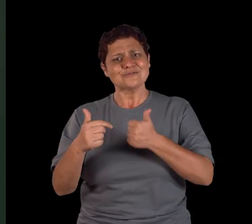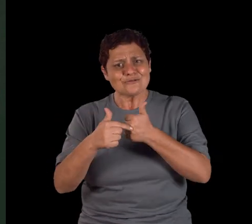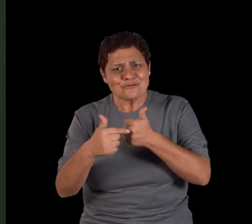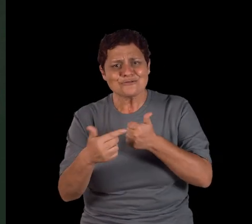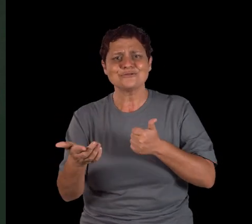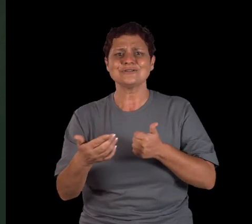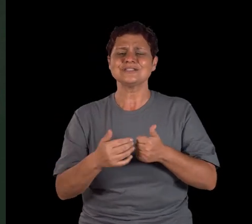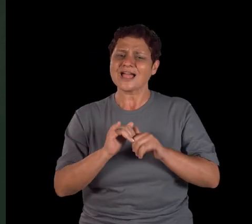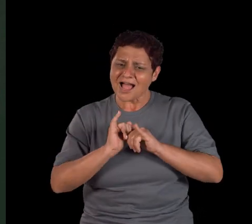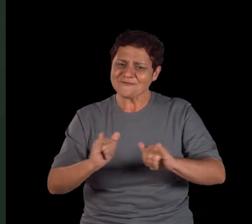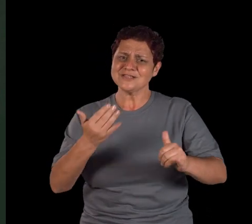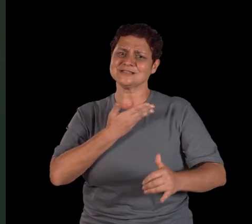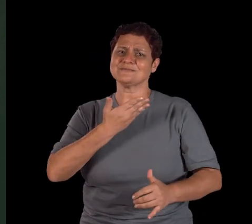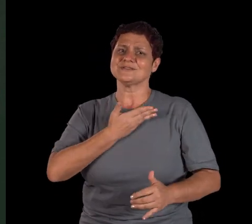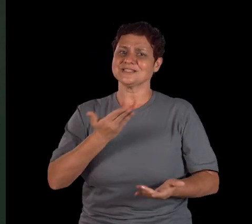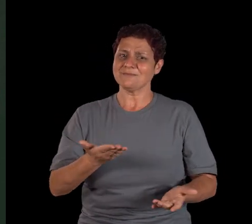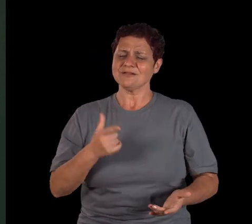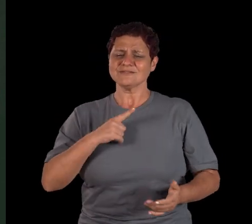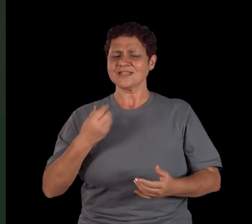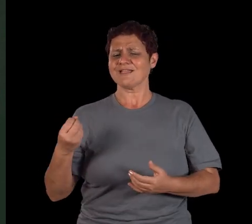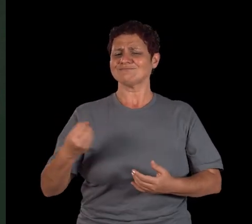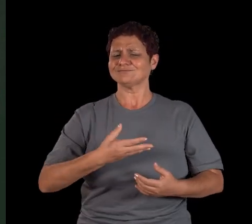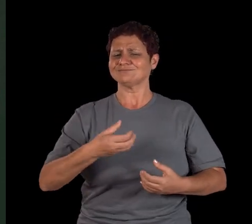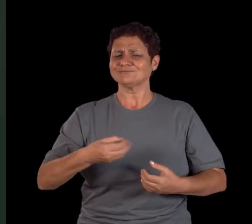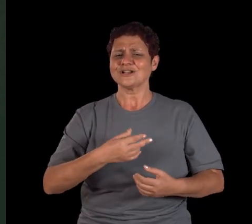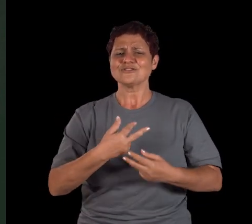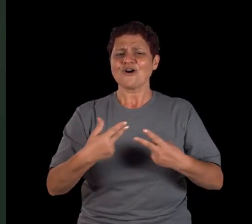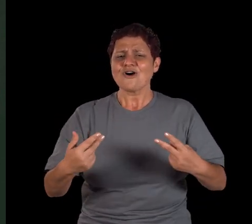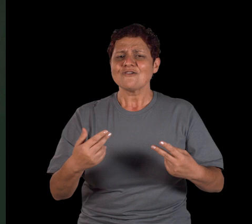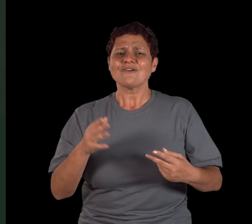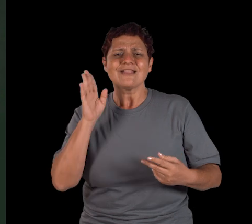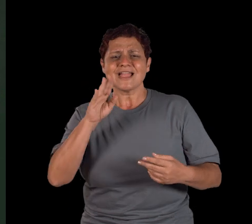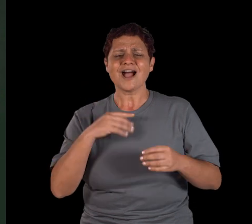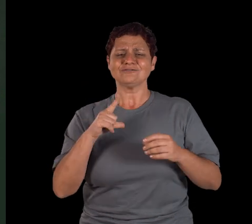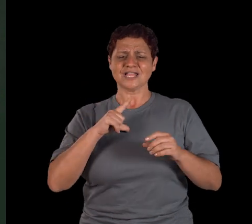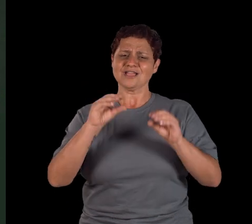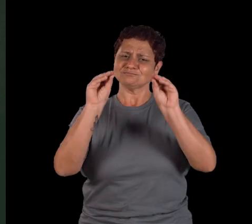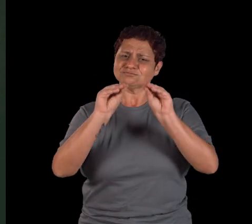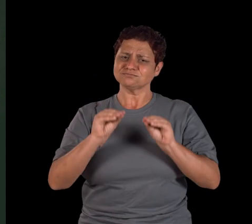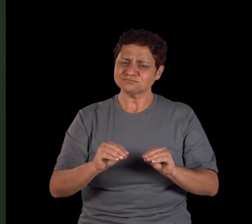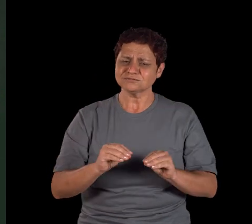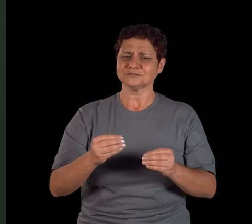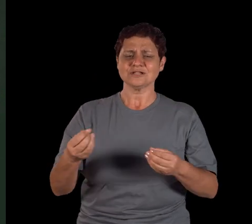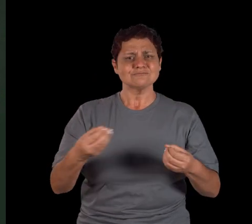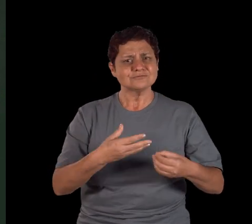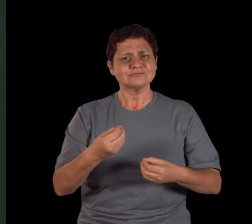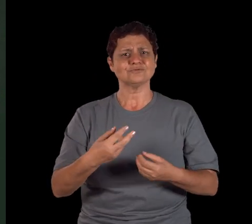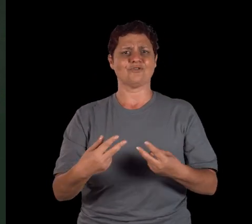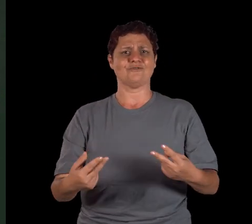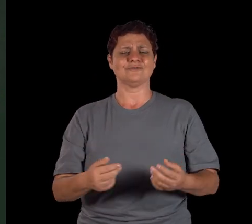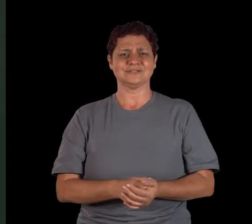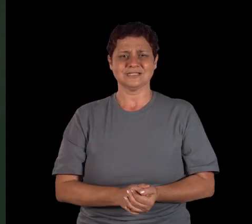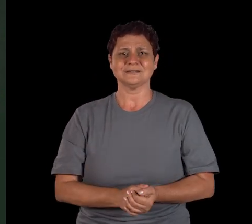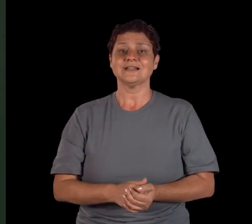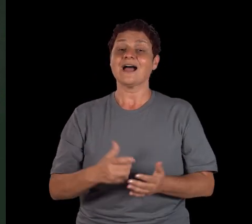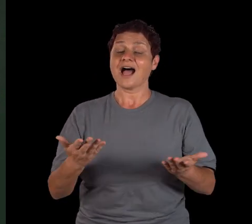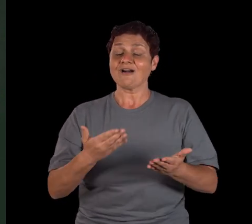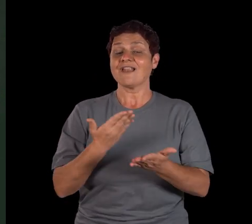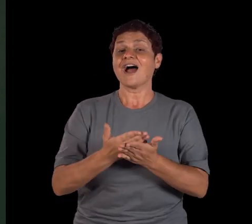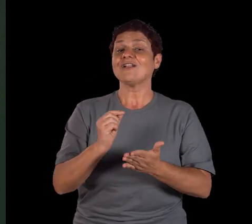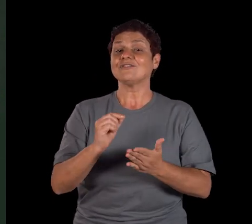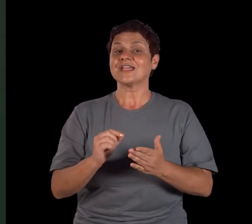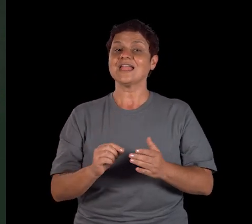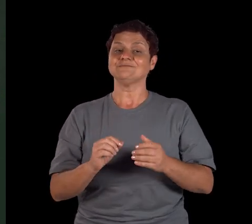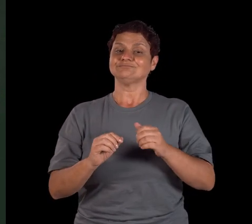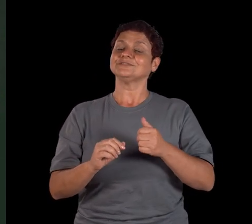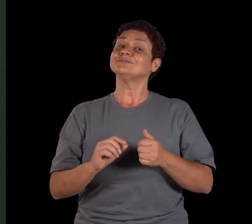dispara pra galera, aquela coisa toda. Tá rolando um monte de coisa legal, tá rolando o quê? Blog, muita coisa rolando, certo? E vai rolar o quê? Aula de semântica. Beleza,